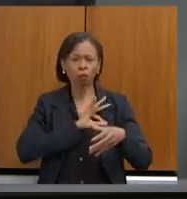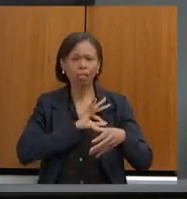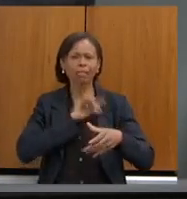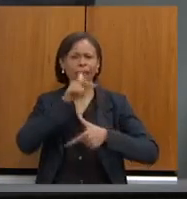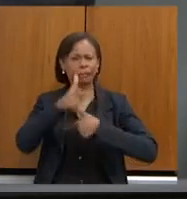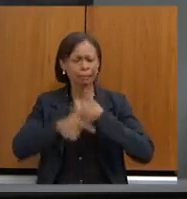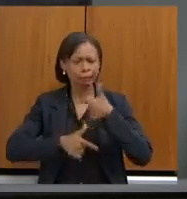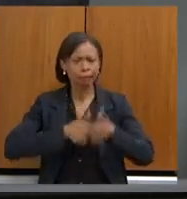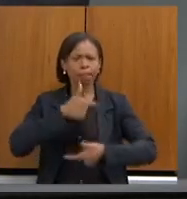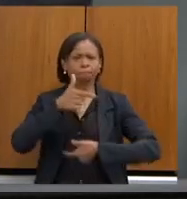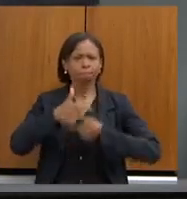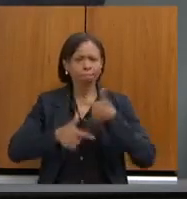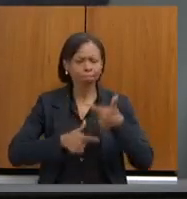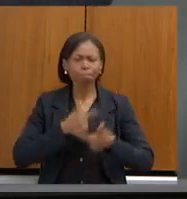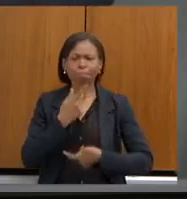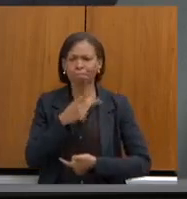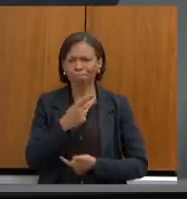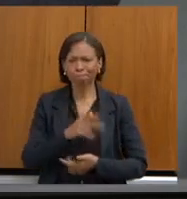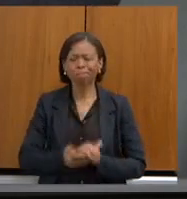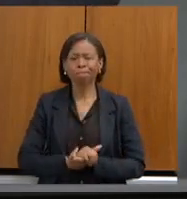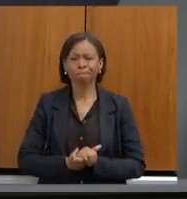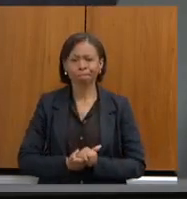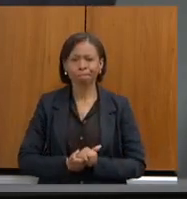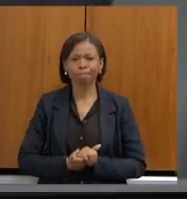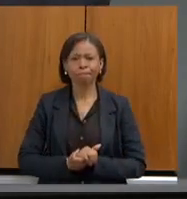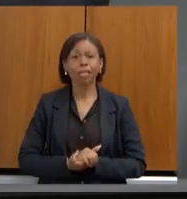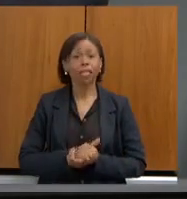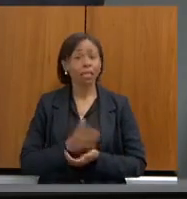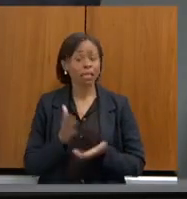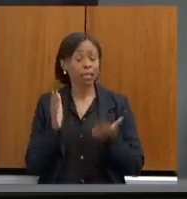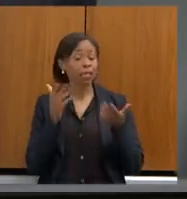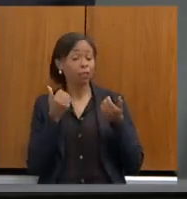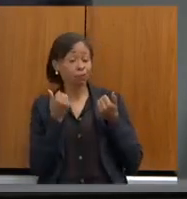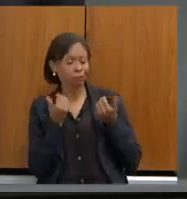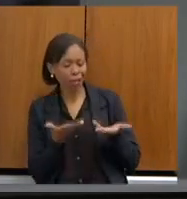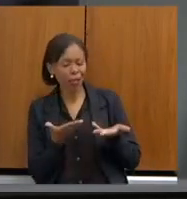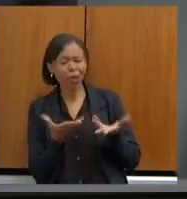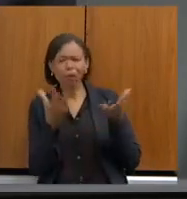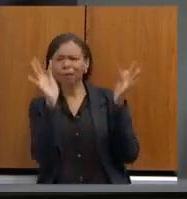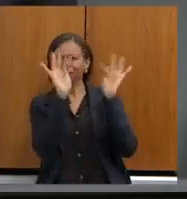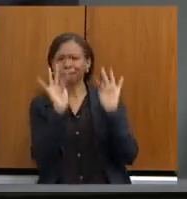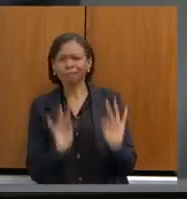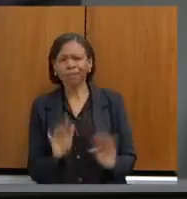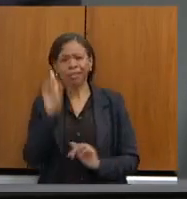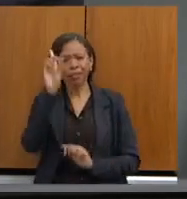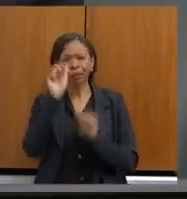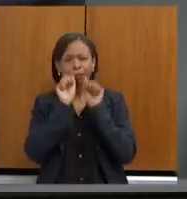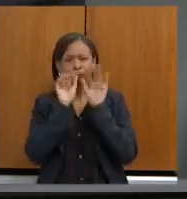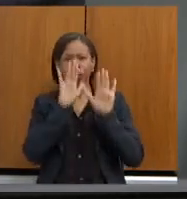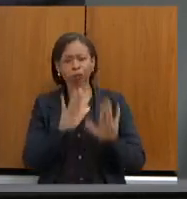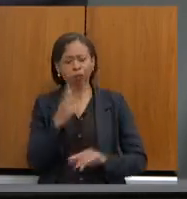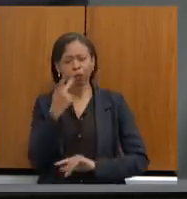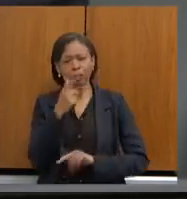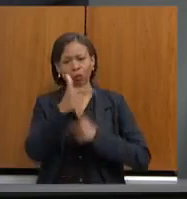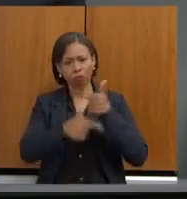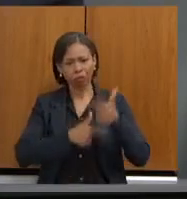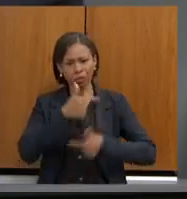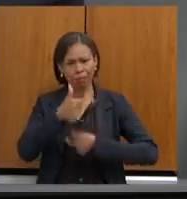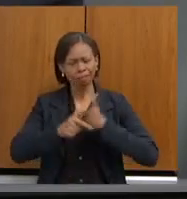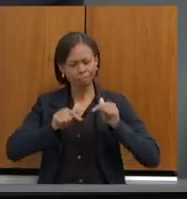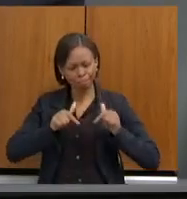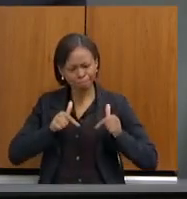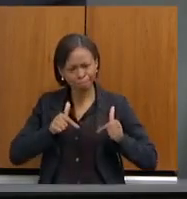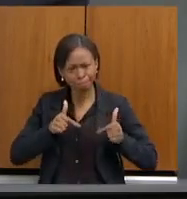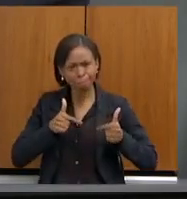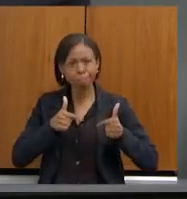nesse sentido e desejar a vossa excelência muitas felicidades que Deus abençoe seu trabalho de forma muito vigorosa